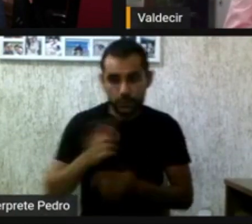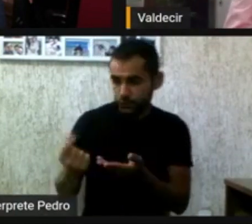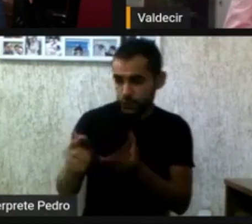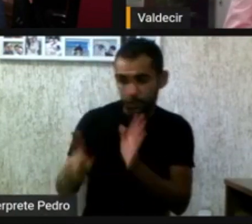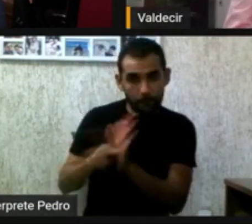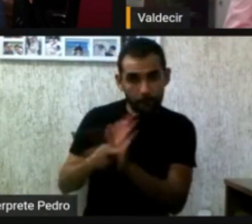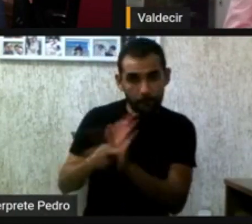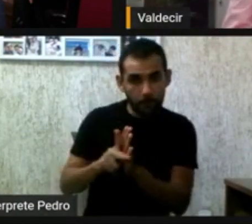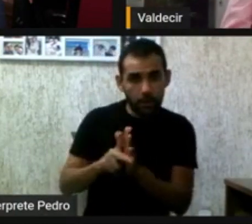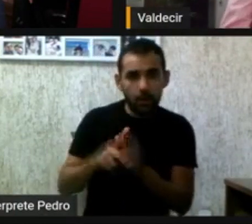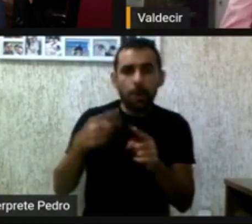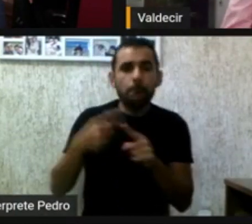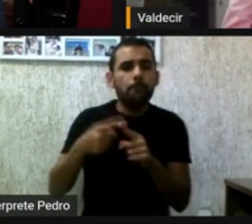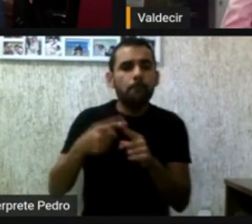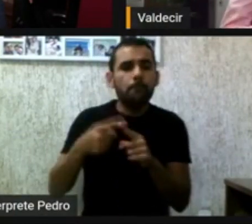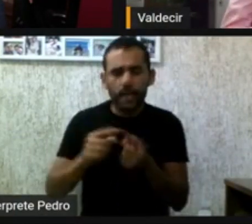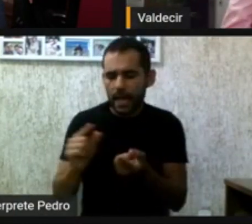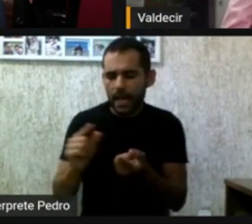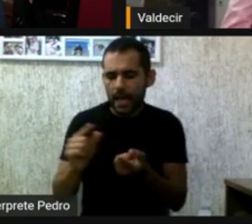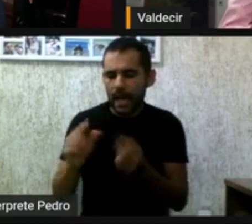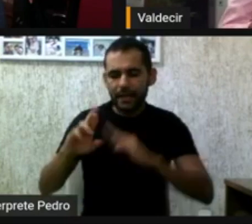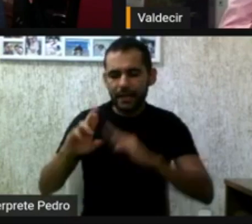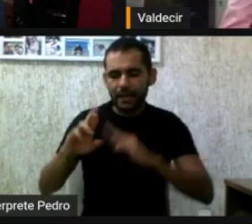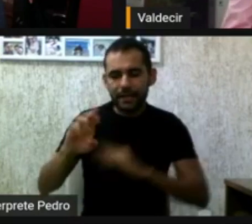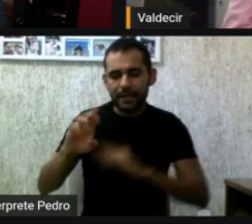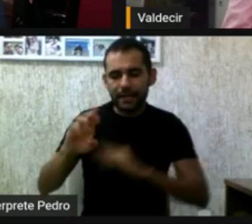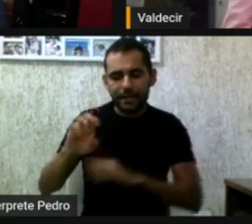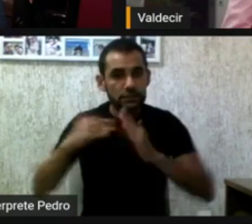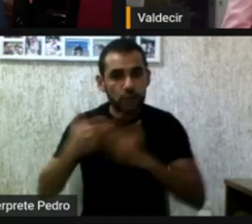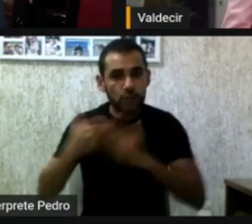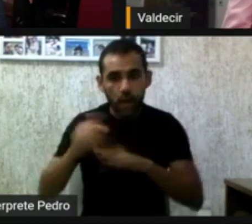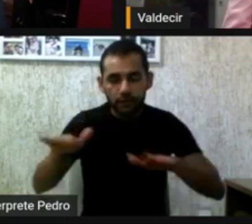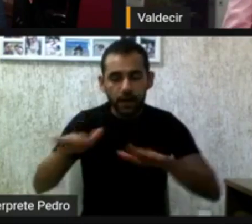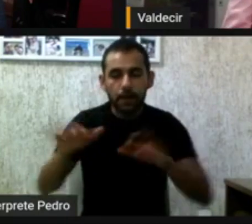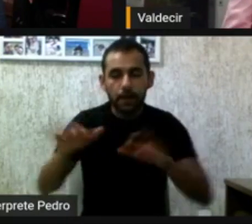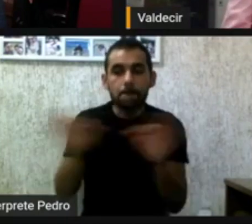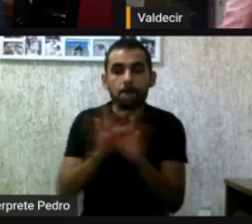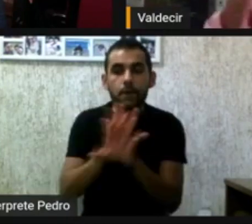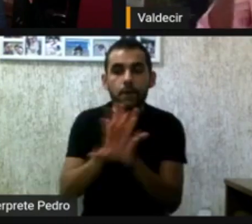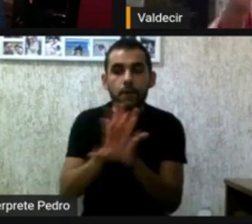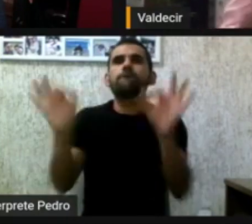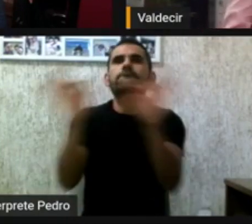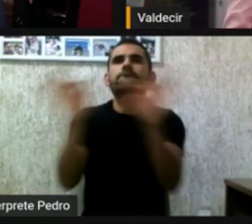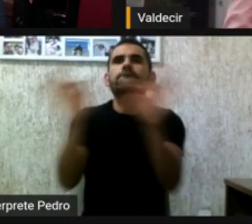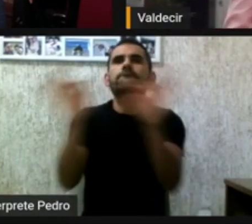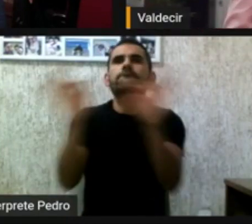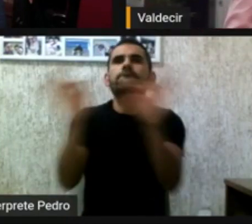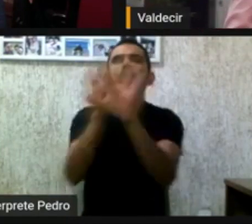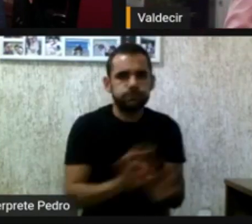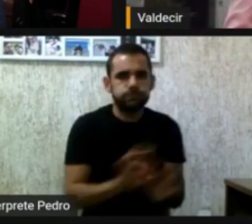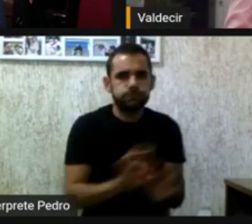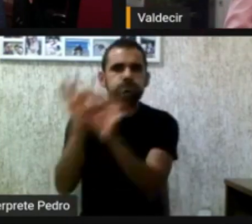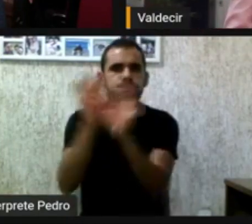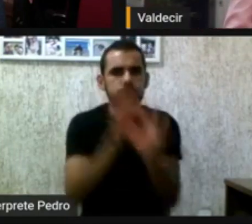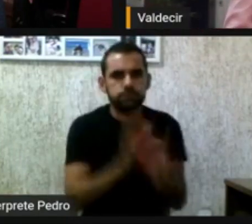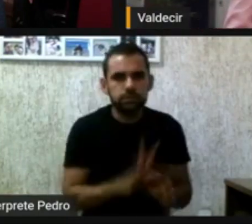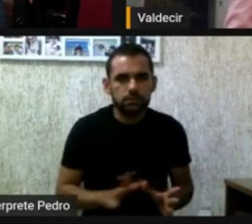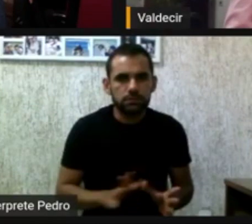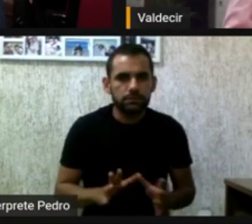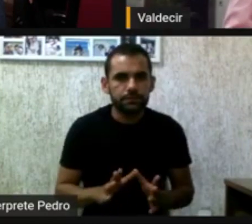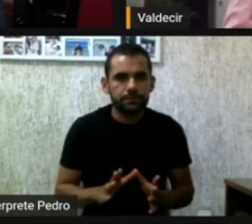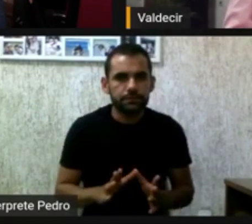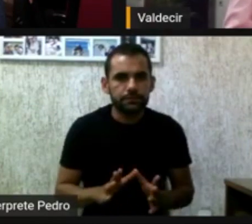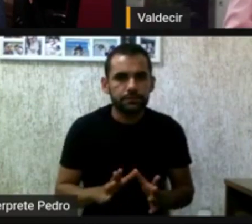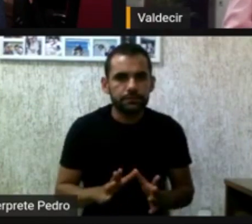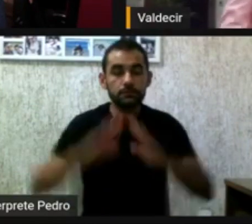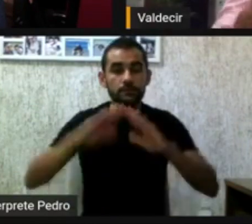as creches inacabadas? Por que não terminar a obra da escola Damiano Fusato, que fica lá perto do Parque Exposição?